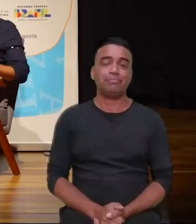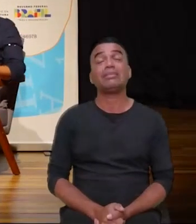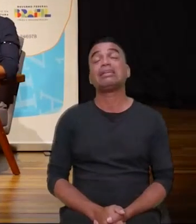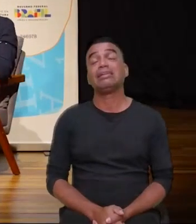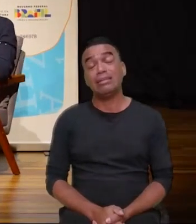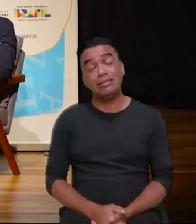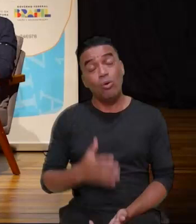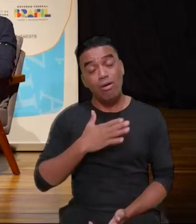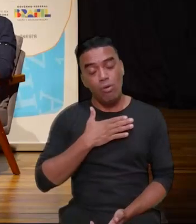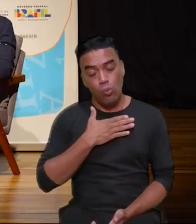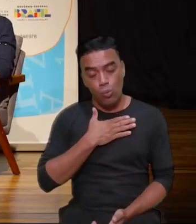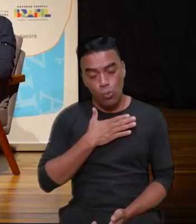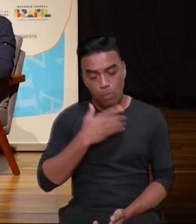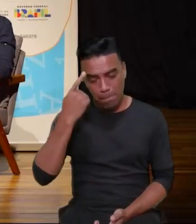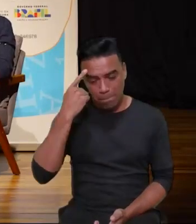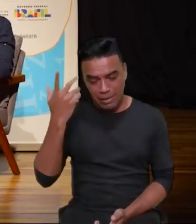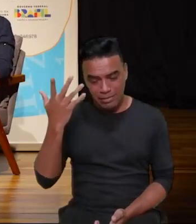O que eu considero